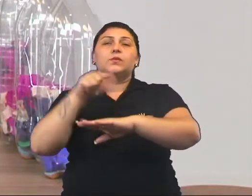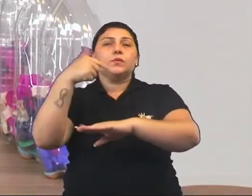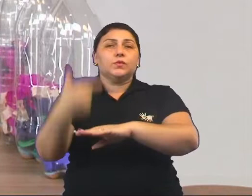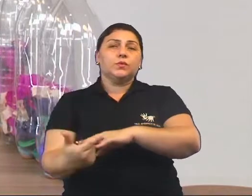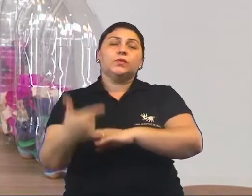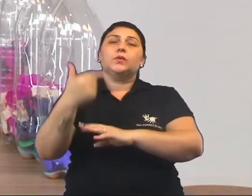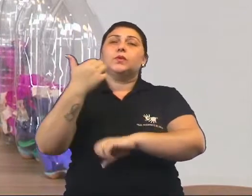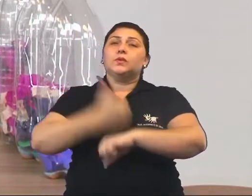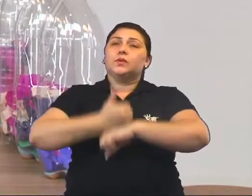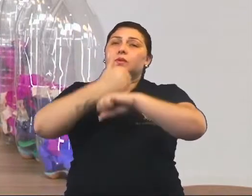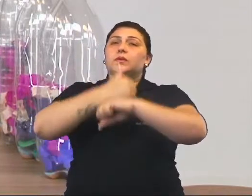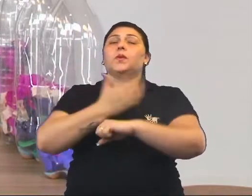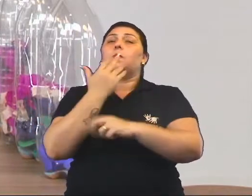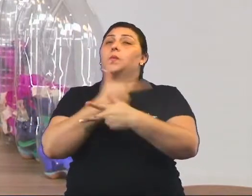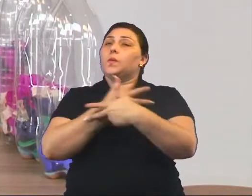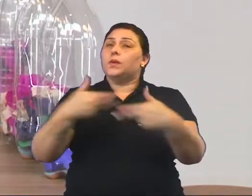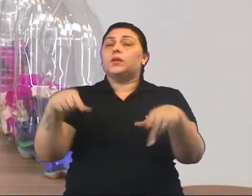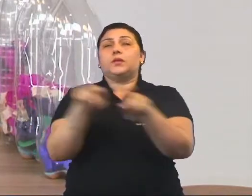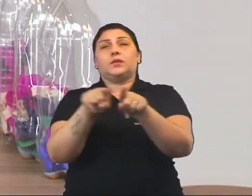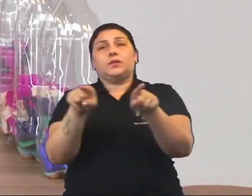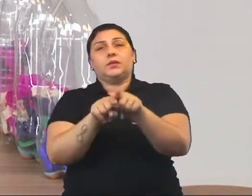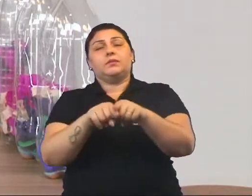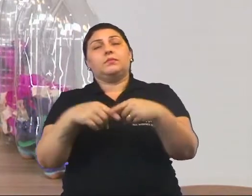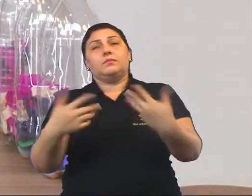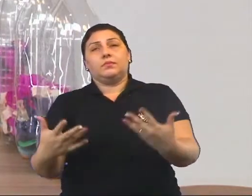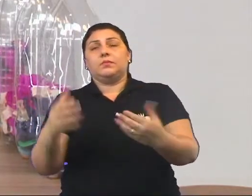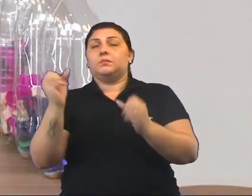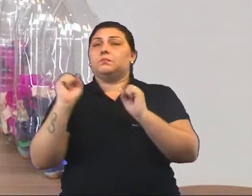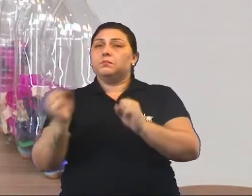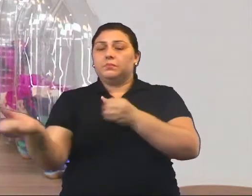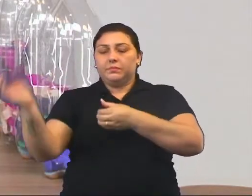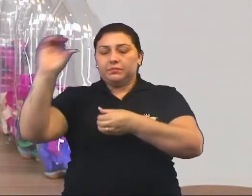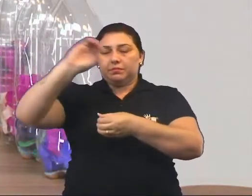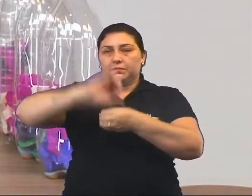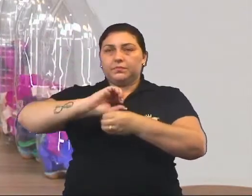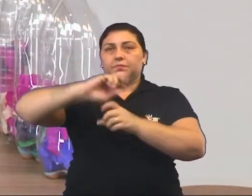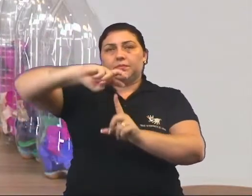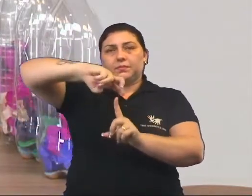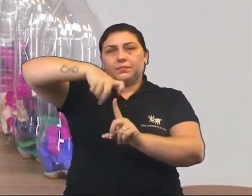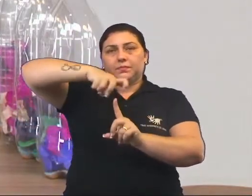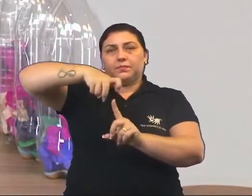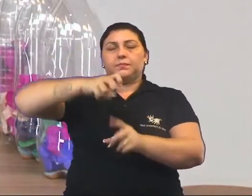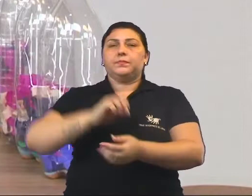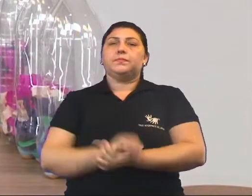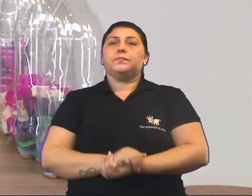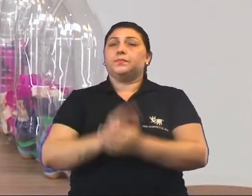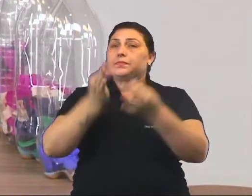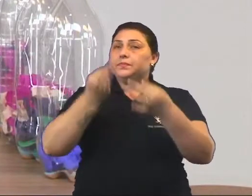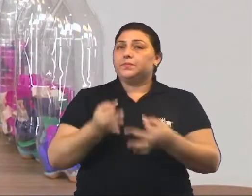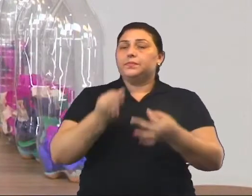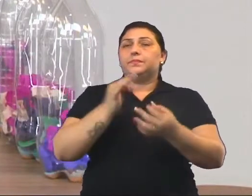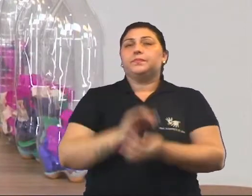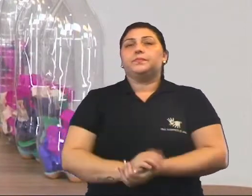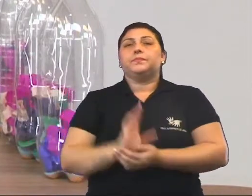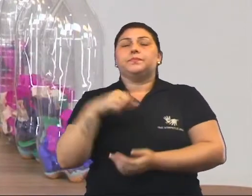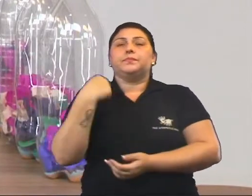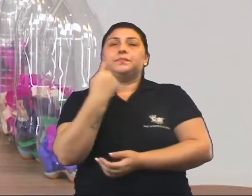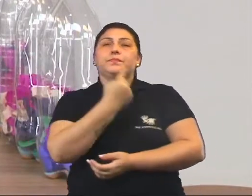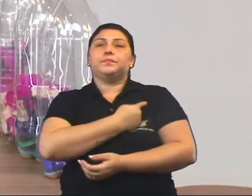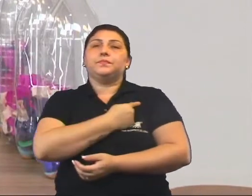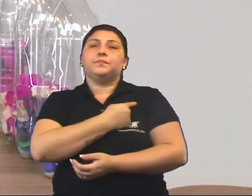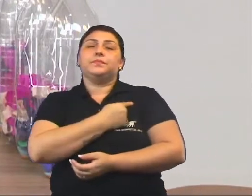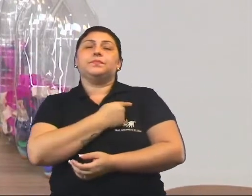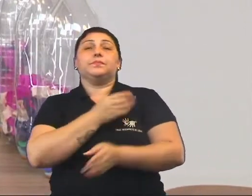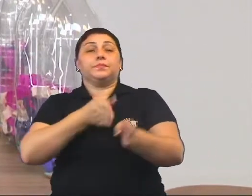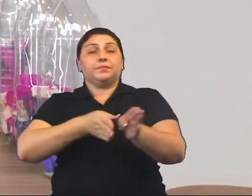outra qualidade que seja colorido e você poderá colocar dentro da sua garrafa, certo? Nós estamos